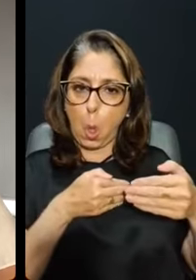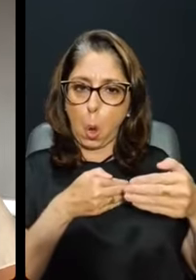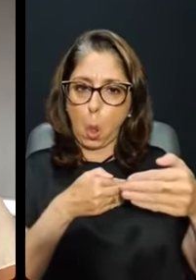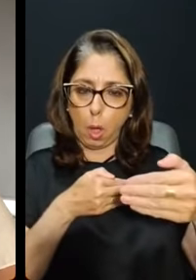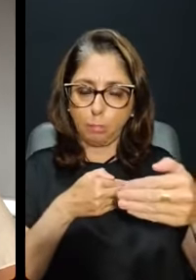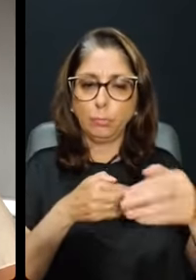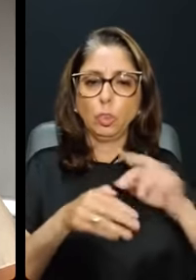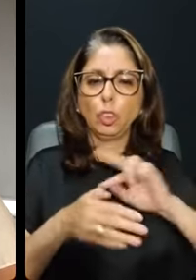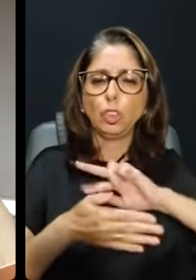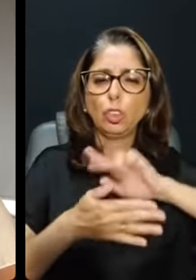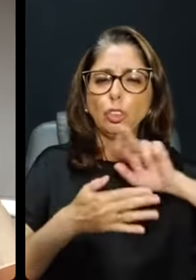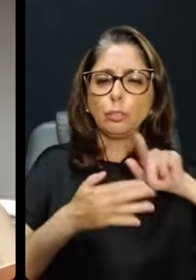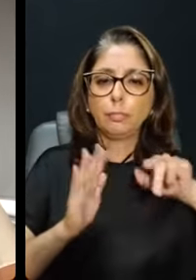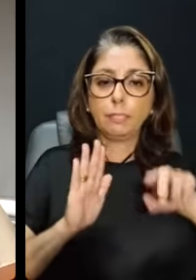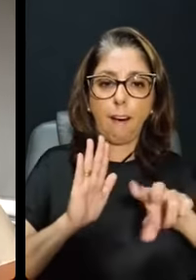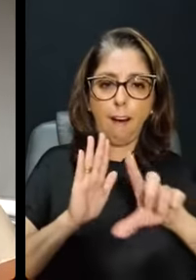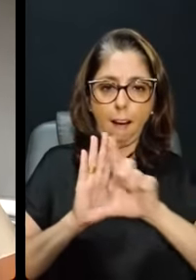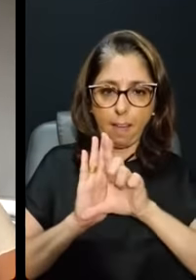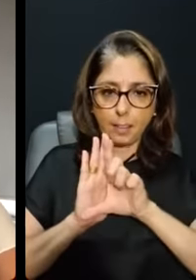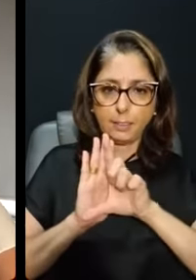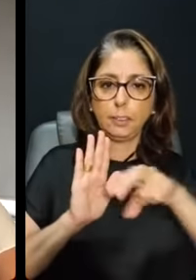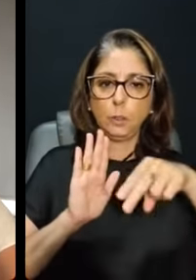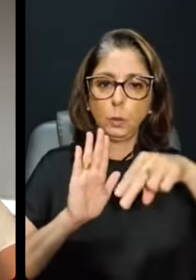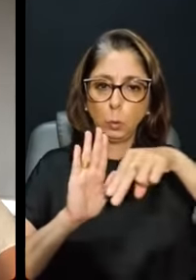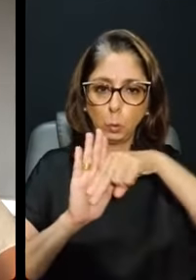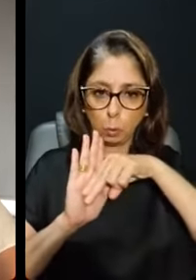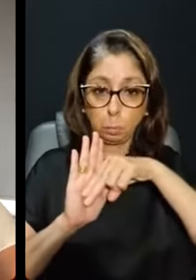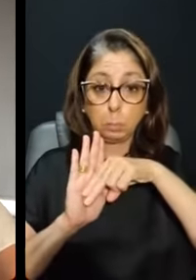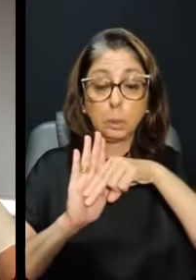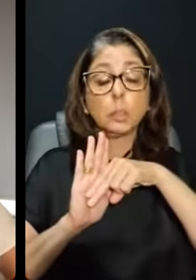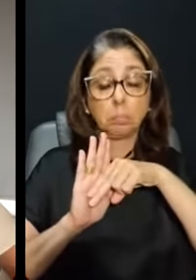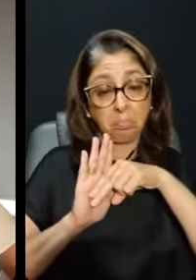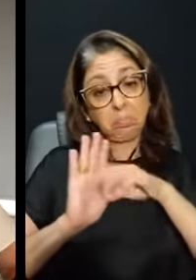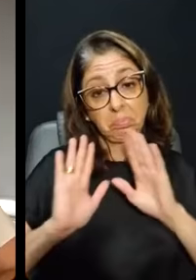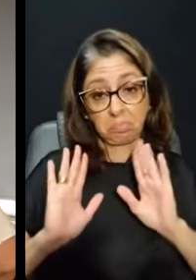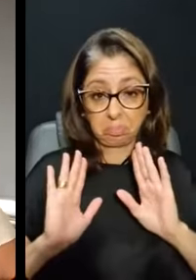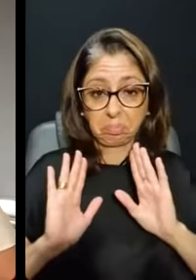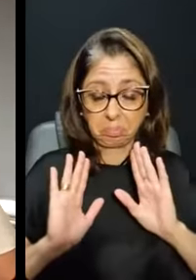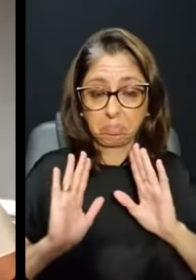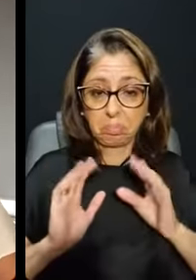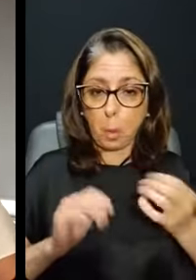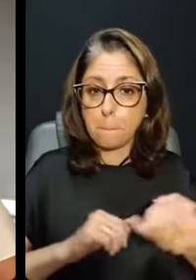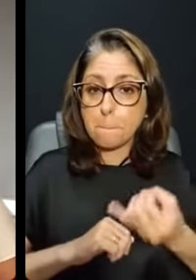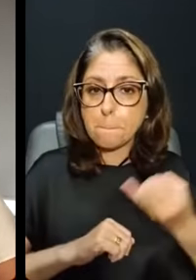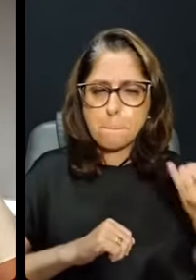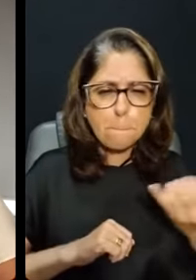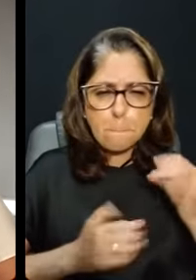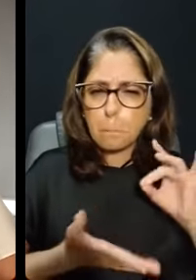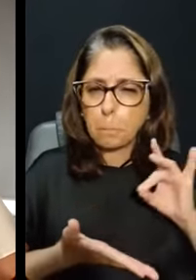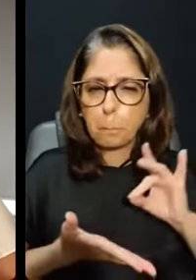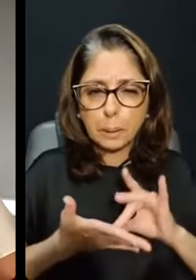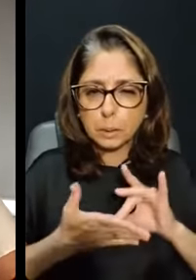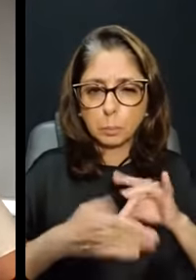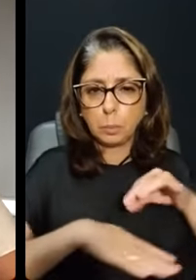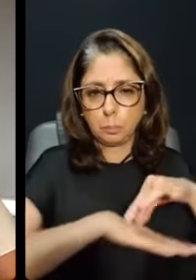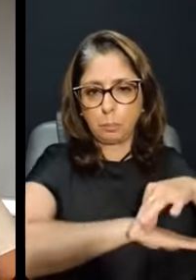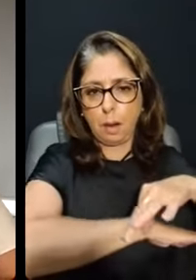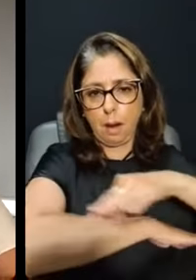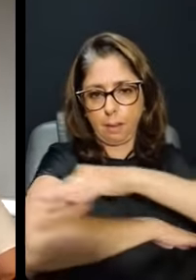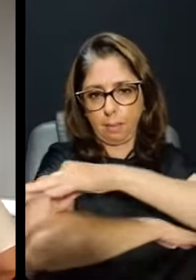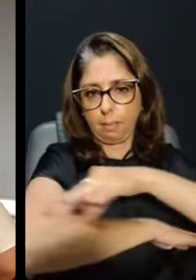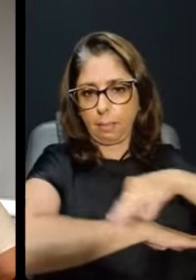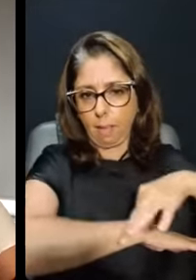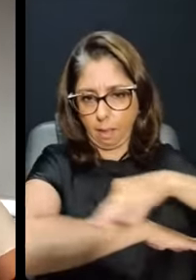né, elas são fundamentais e essenciais para quem é arquiteto e atua nessa área. Existem, claro,